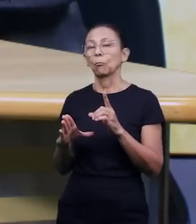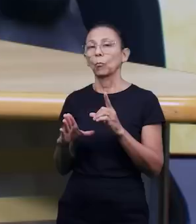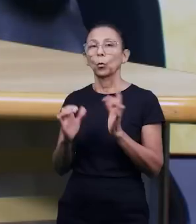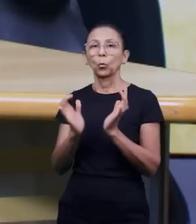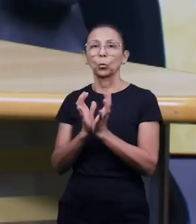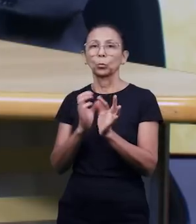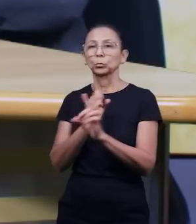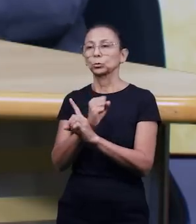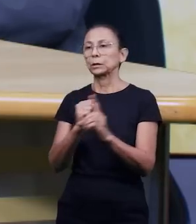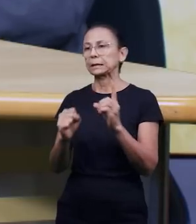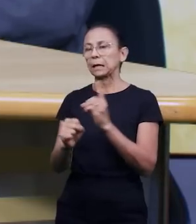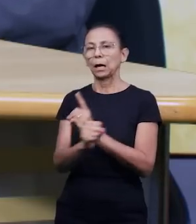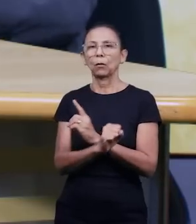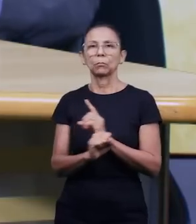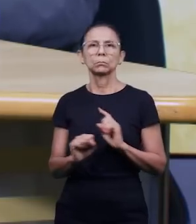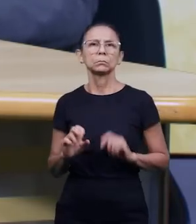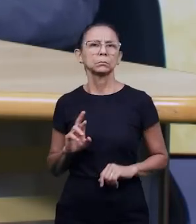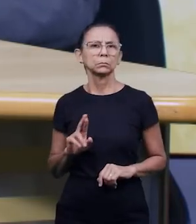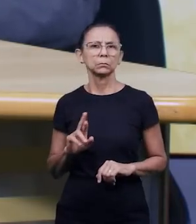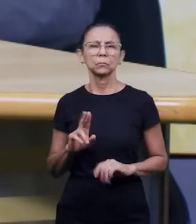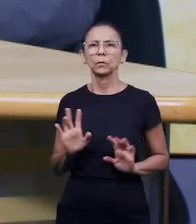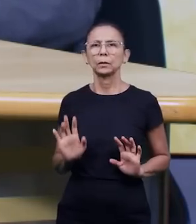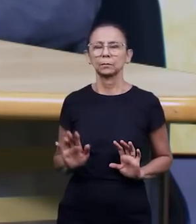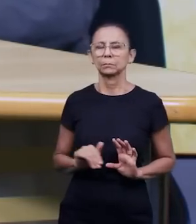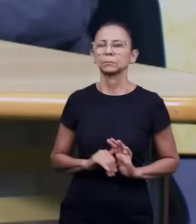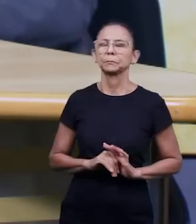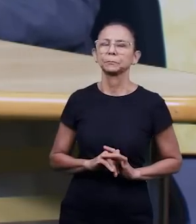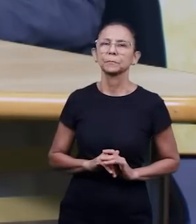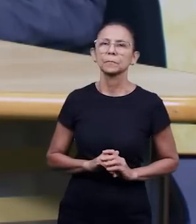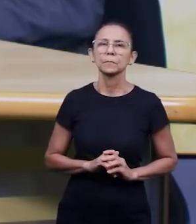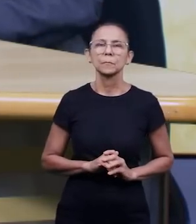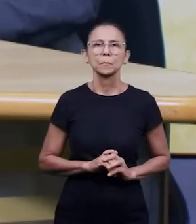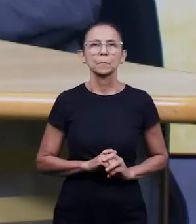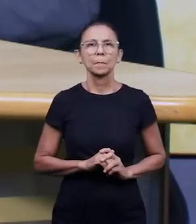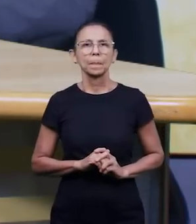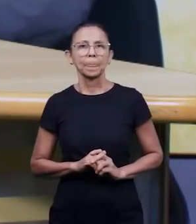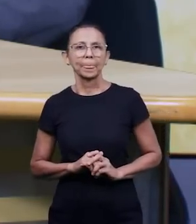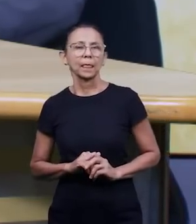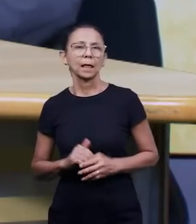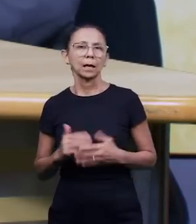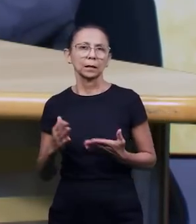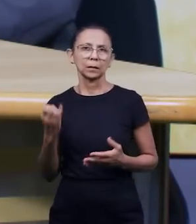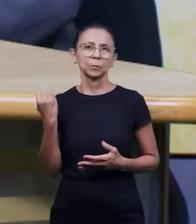na igreja, como a nossa, por exemplo, ela tem uma atividade, não é uma...